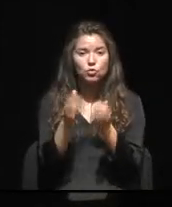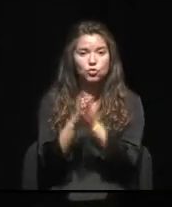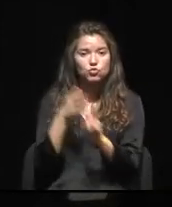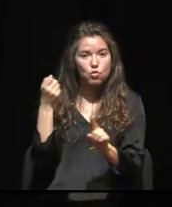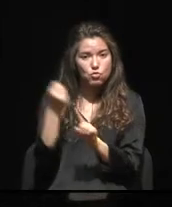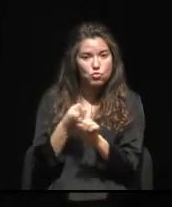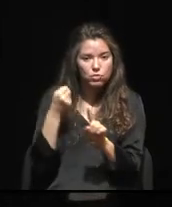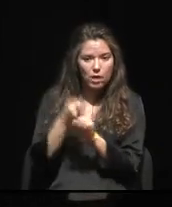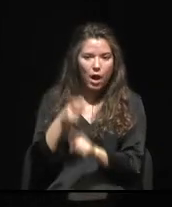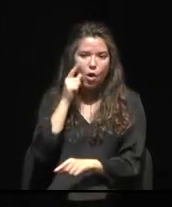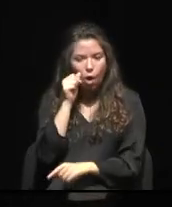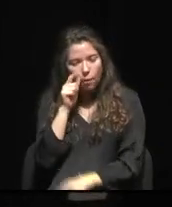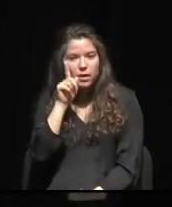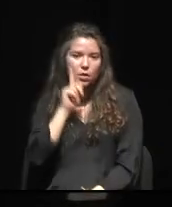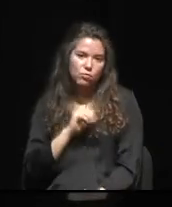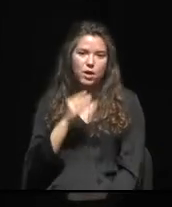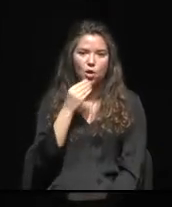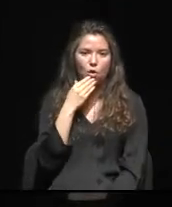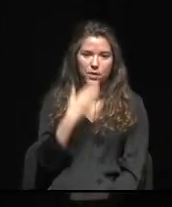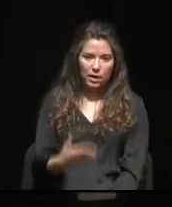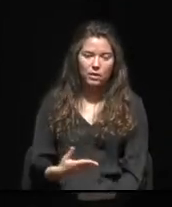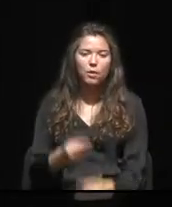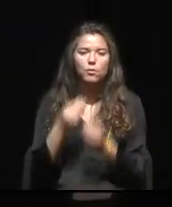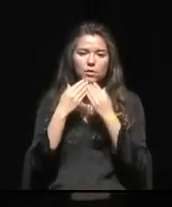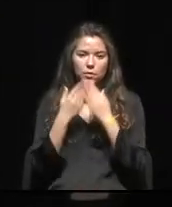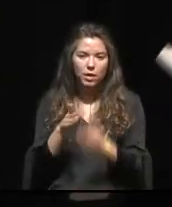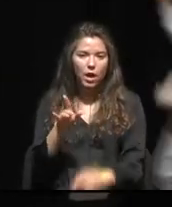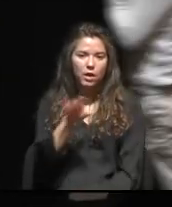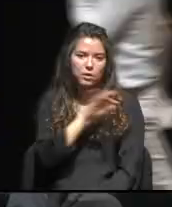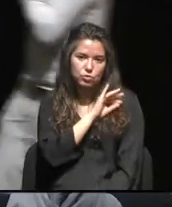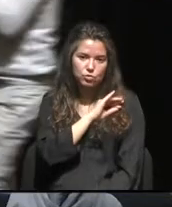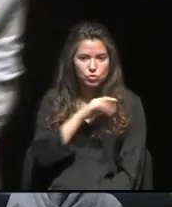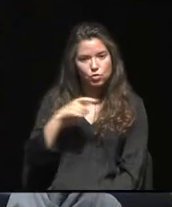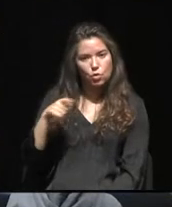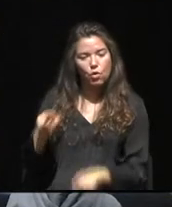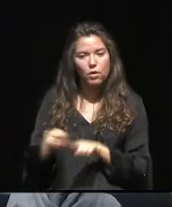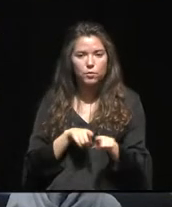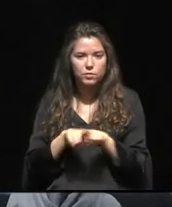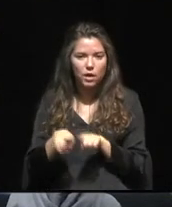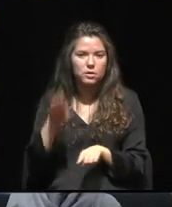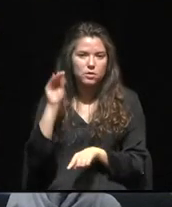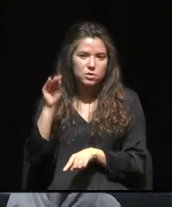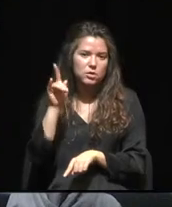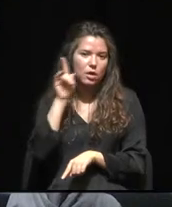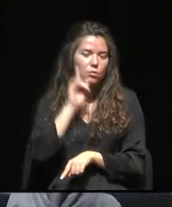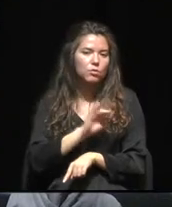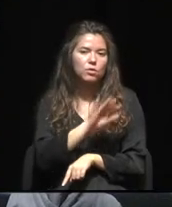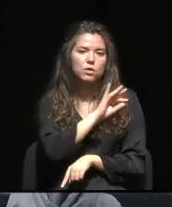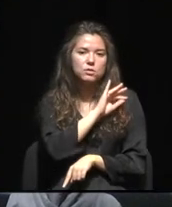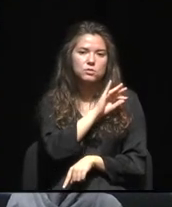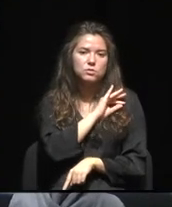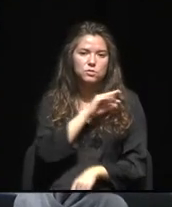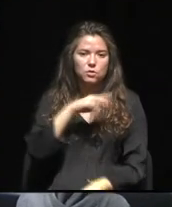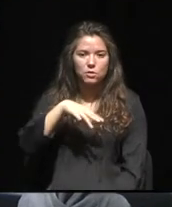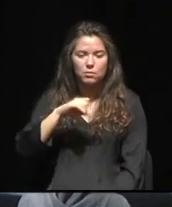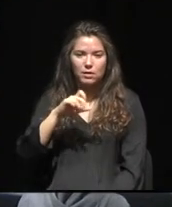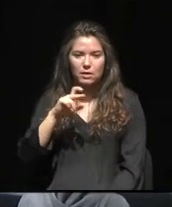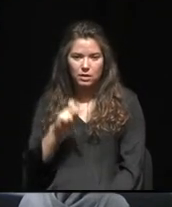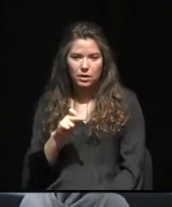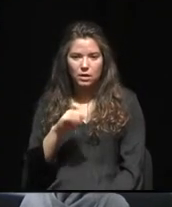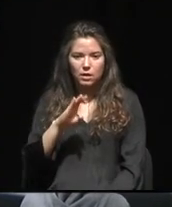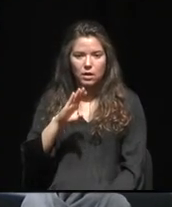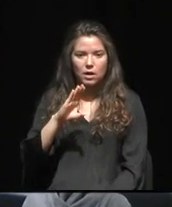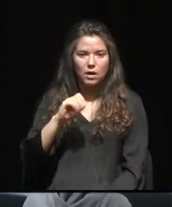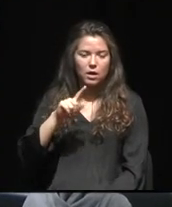mulheres obrigado obrigada senhor Deputado chamo a senhora deputada Maria escaja do bloco de esquerda para